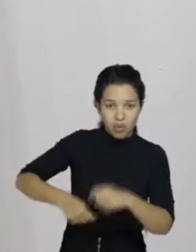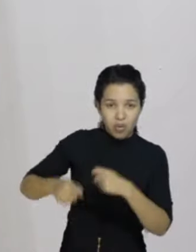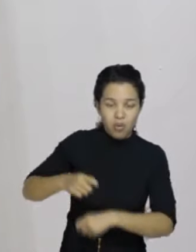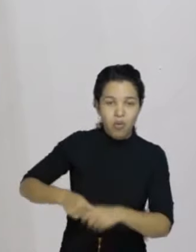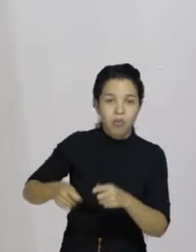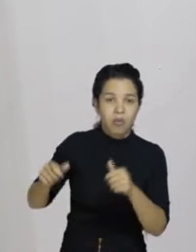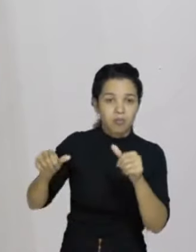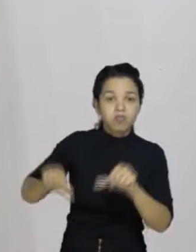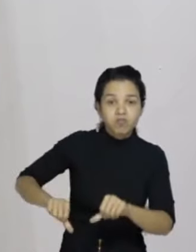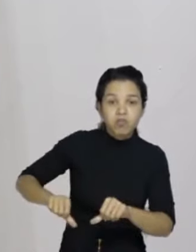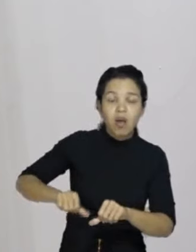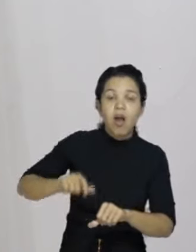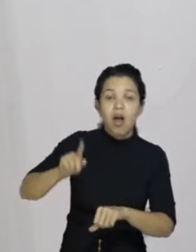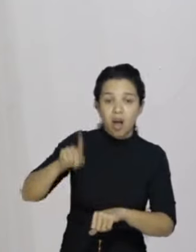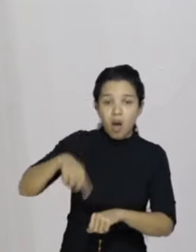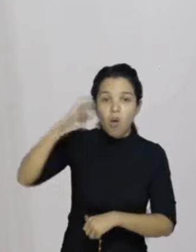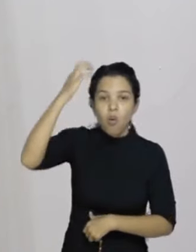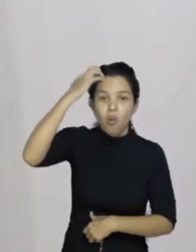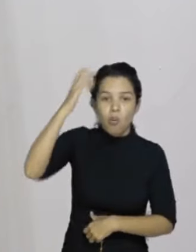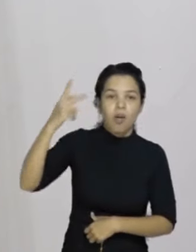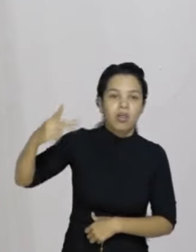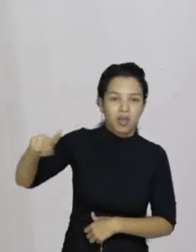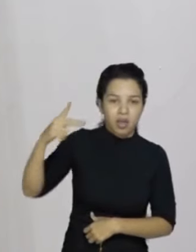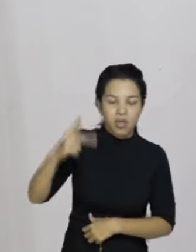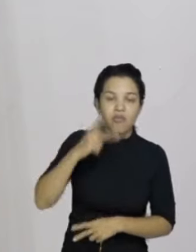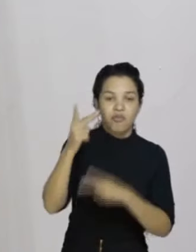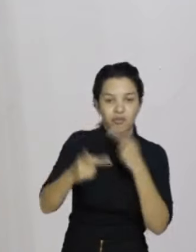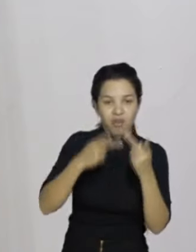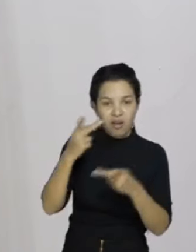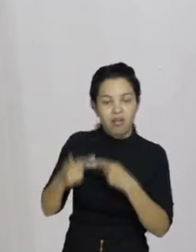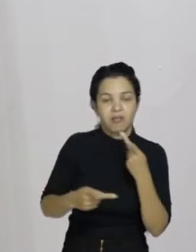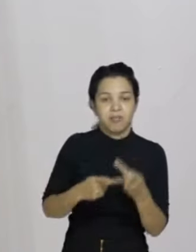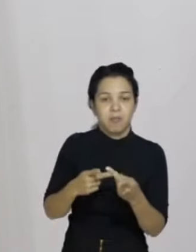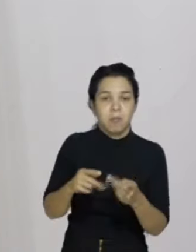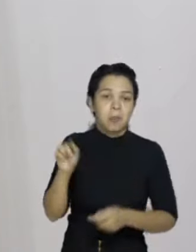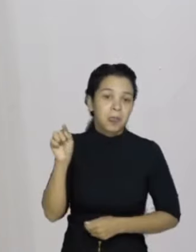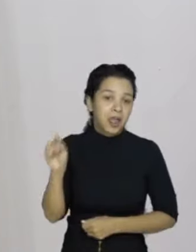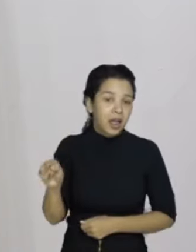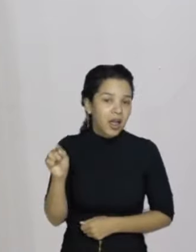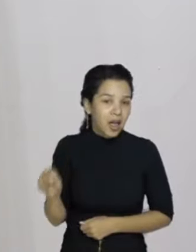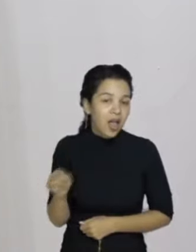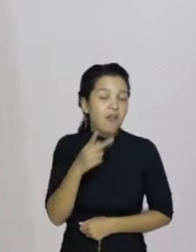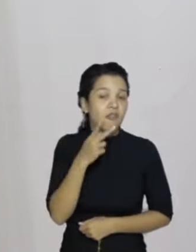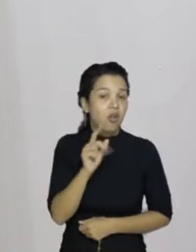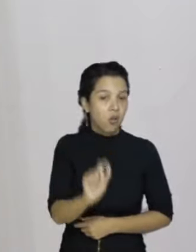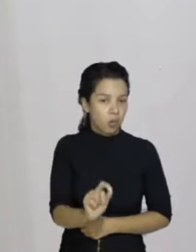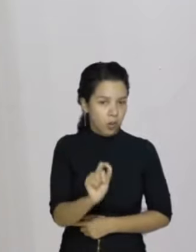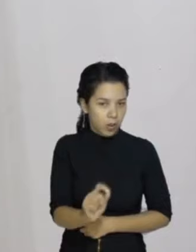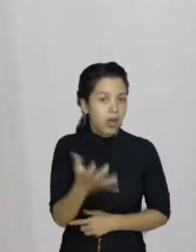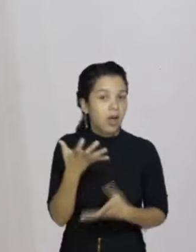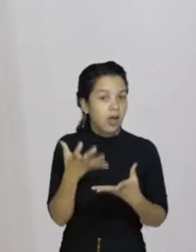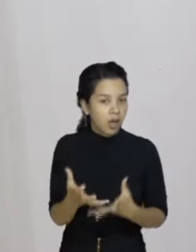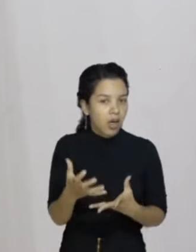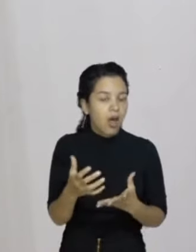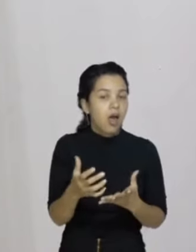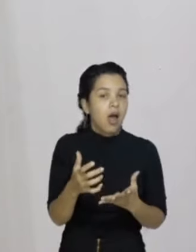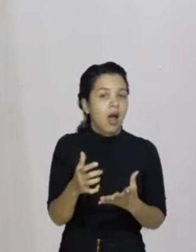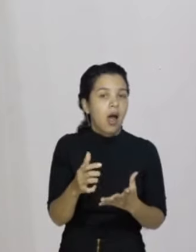ações do próprio Presidente da República Lula repetiu que quer revisar a reforma trabalhista